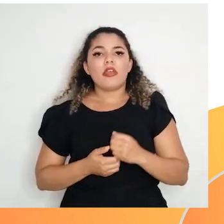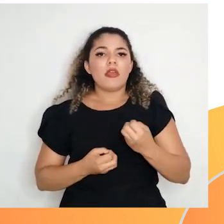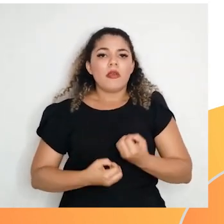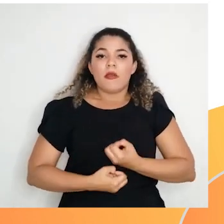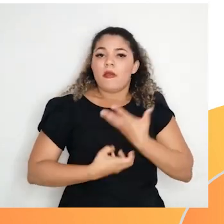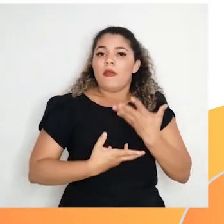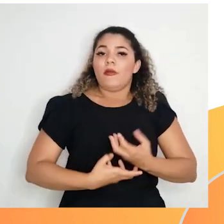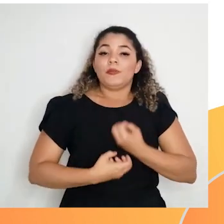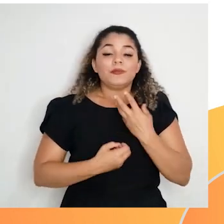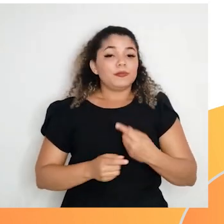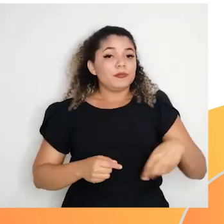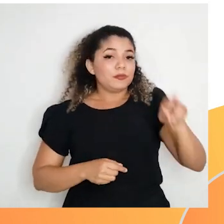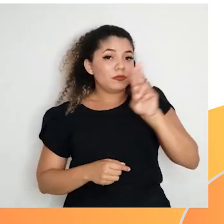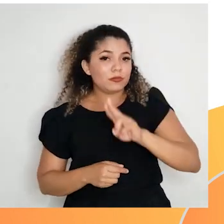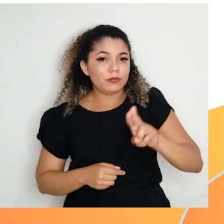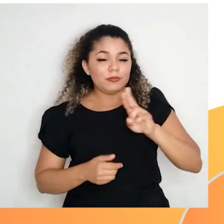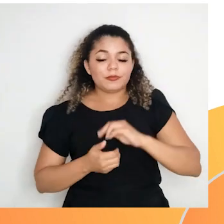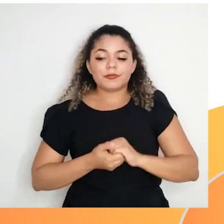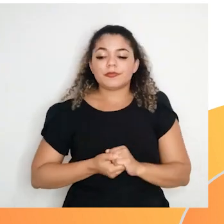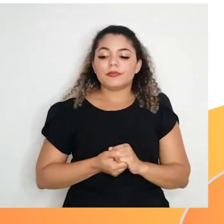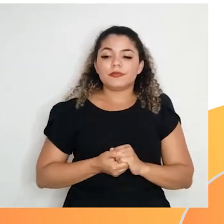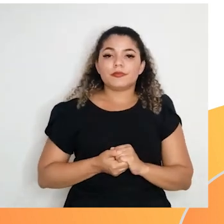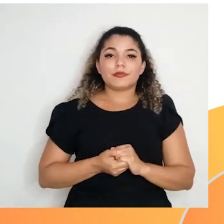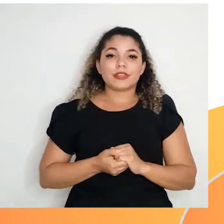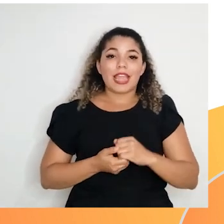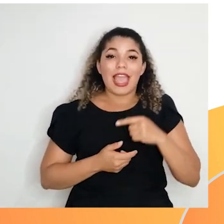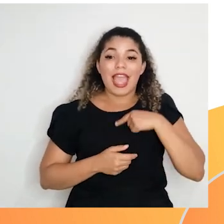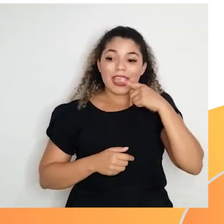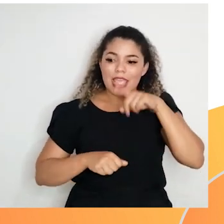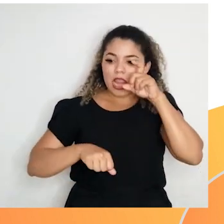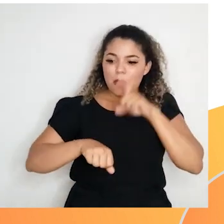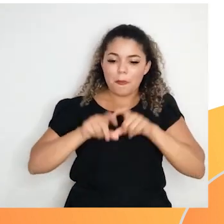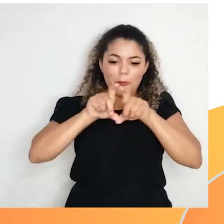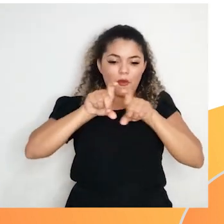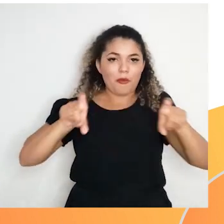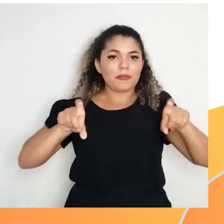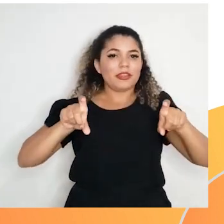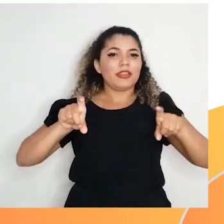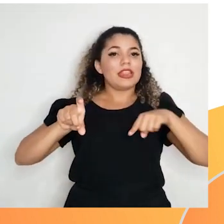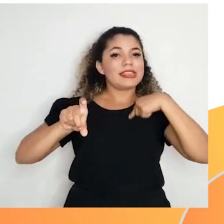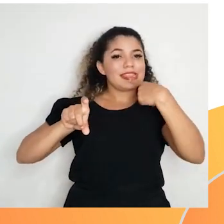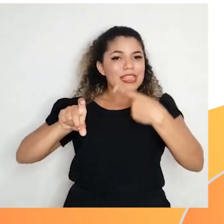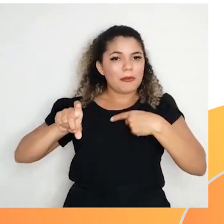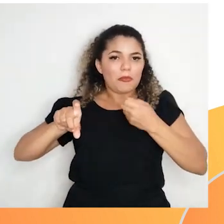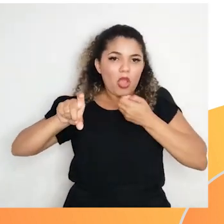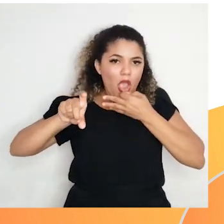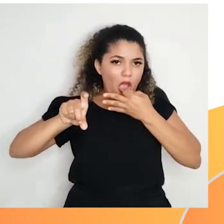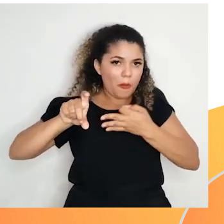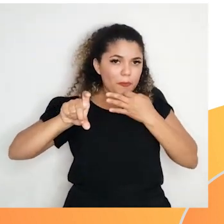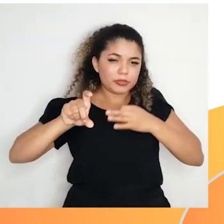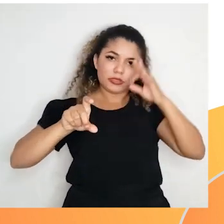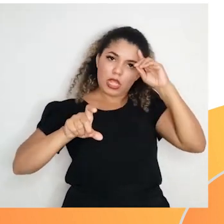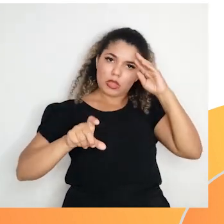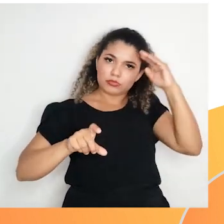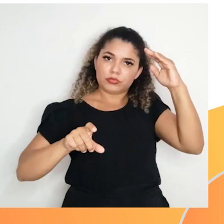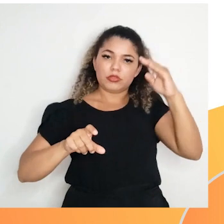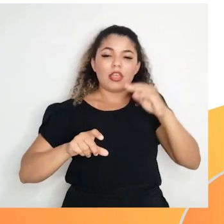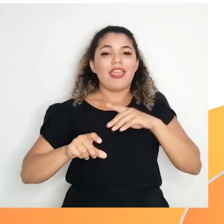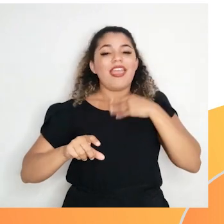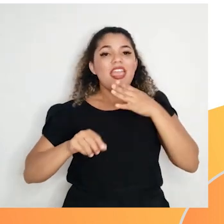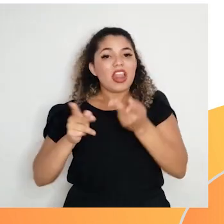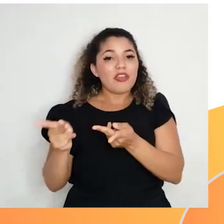um poeta, ele vai utilizar aquela citação como um argumento de autoridade. Ele